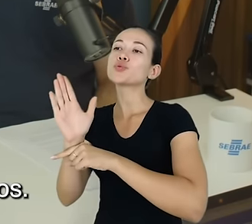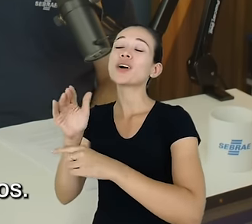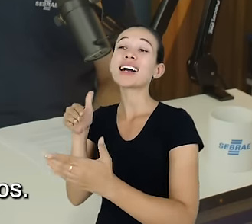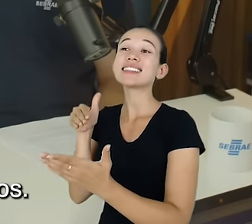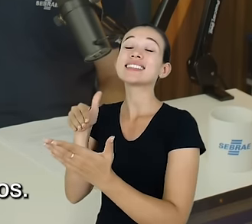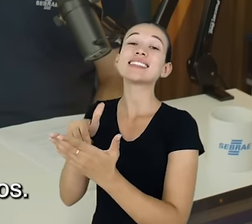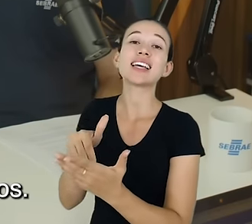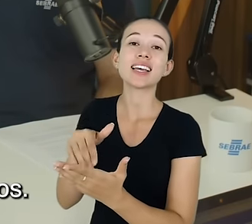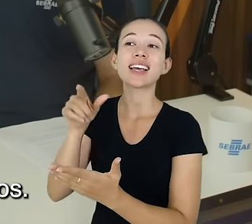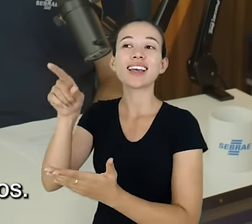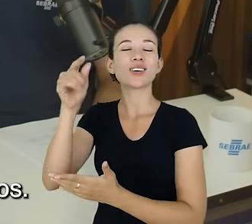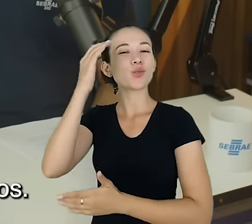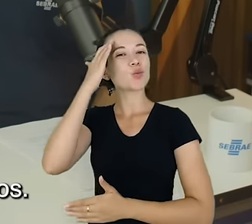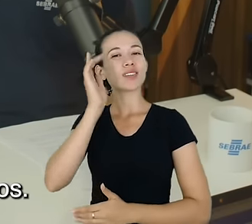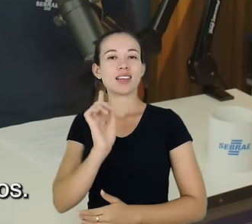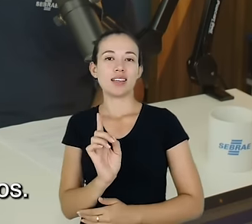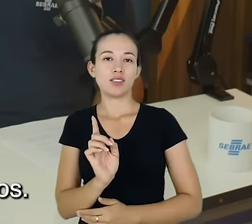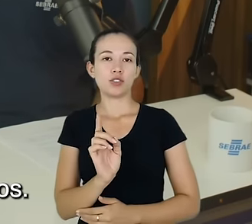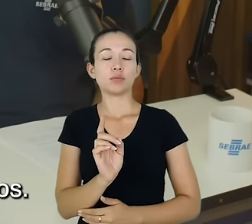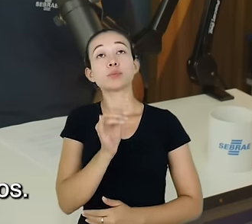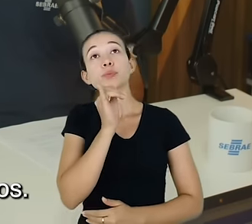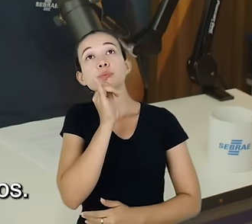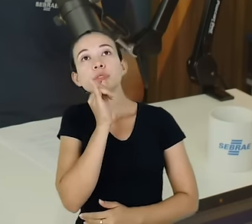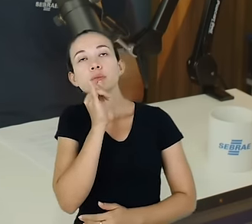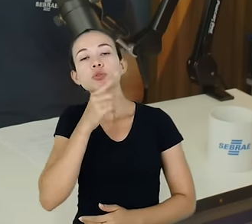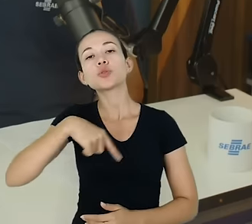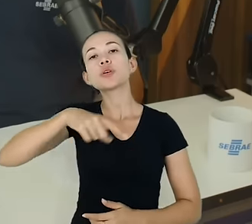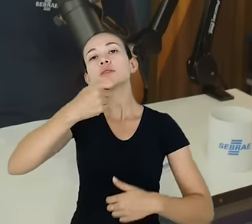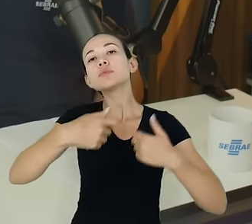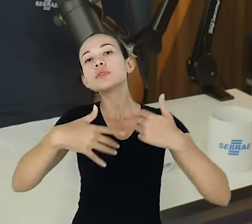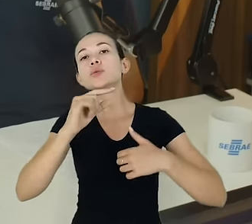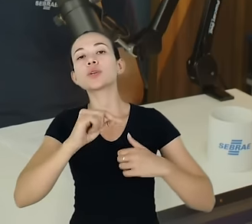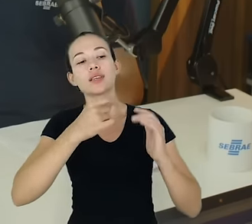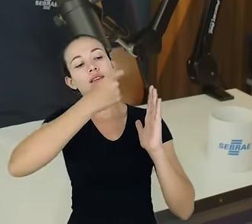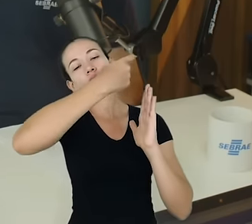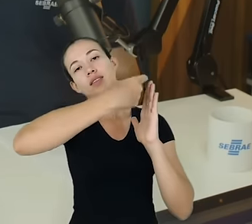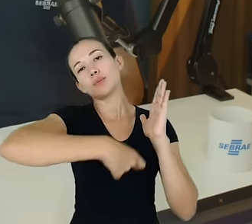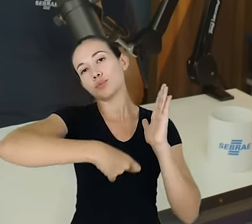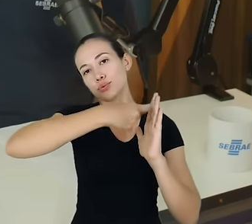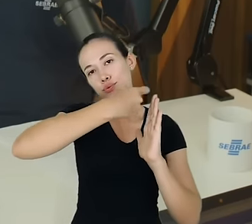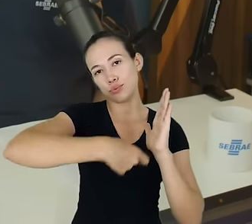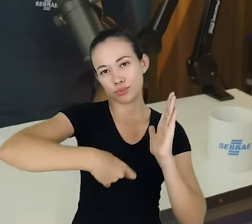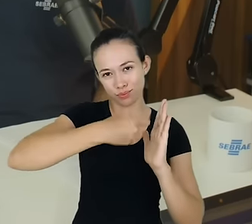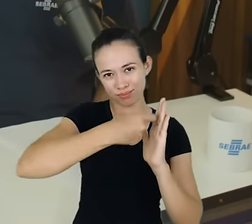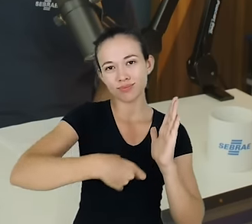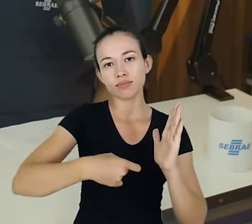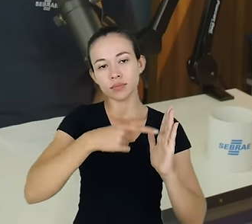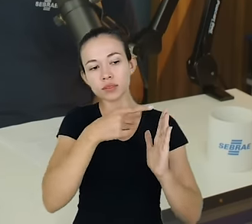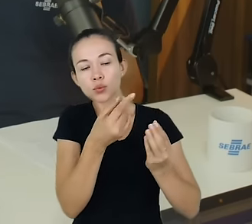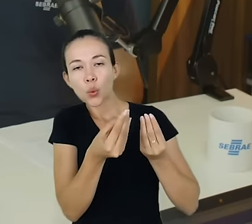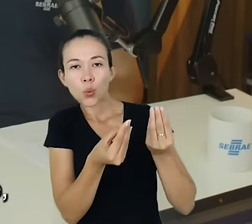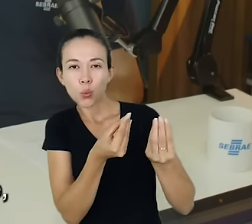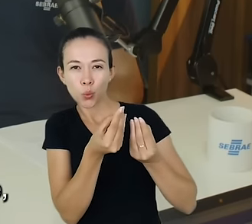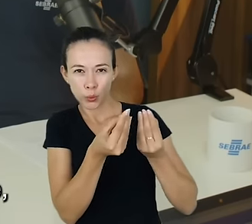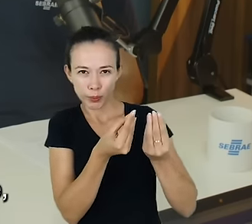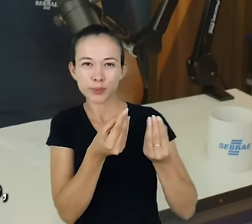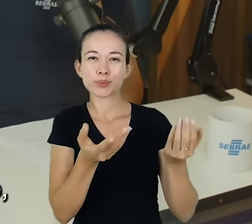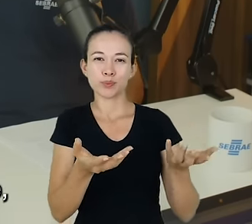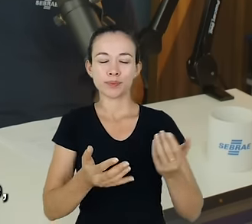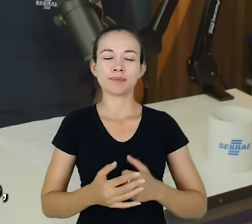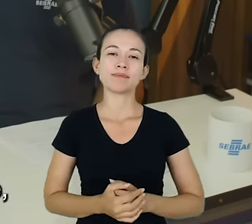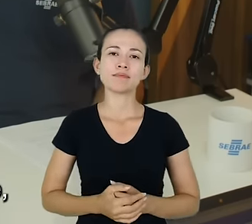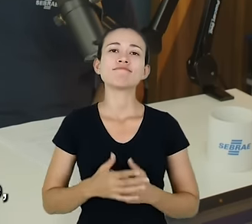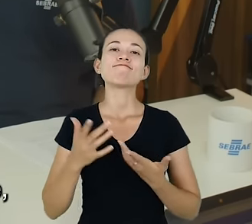Principalmente quando a gente tá falando de tributos né essa configuração dos tributos eu acredito que é uma uma